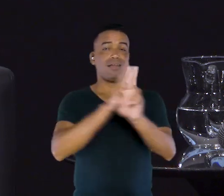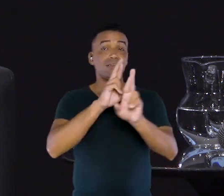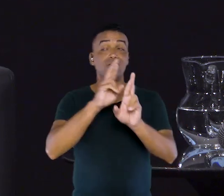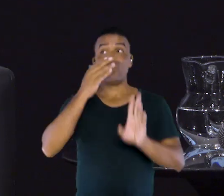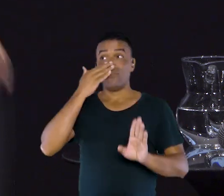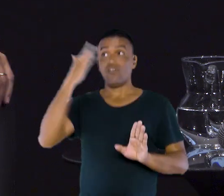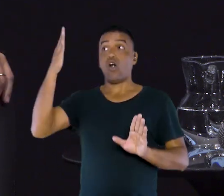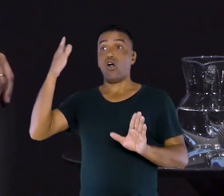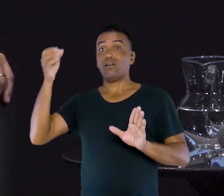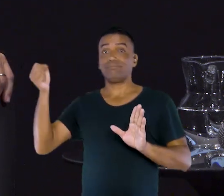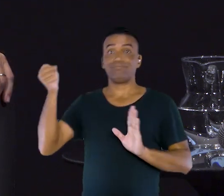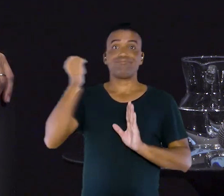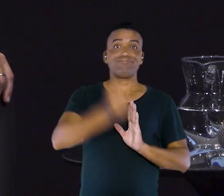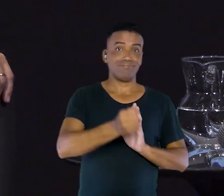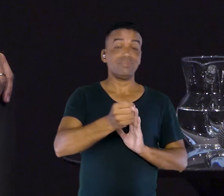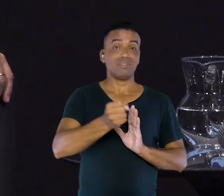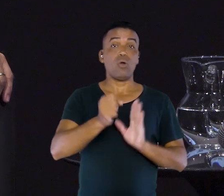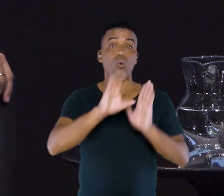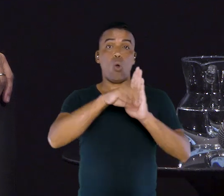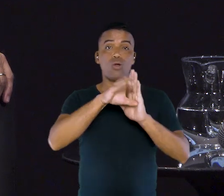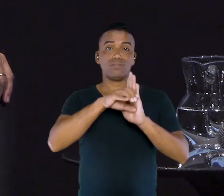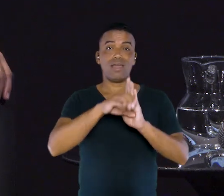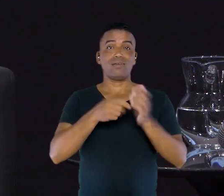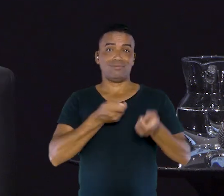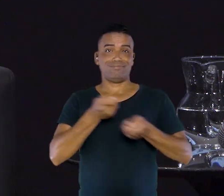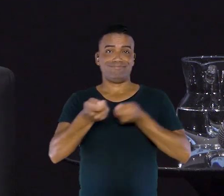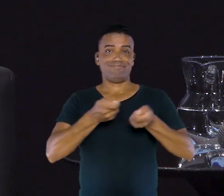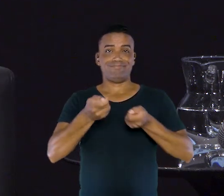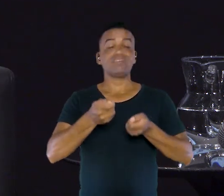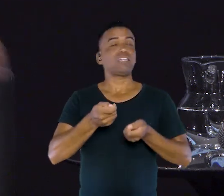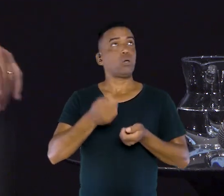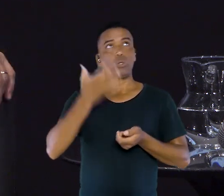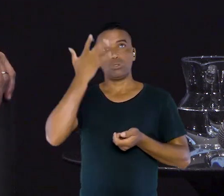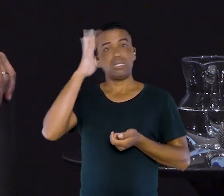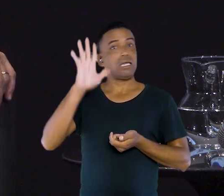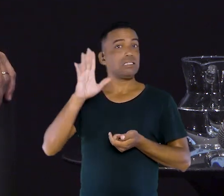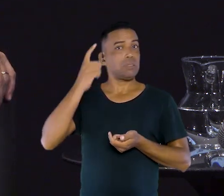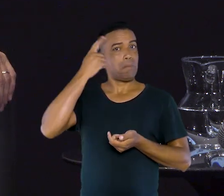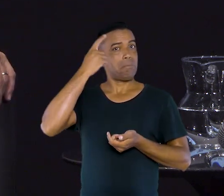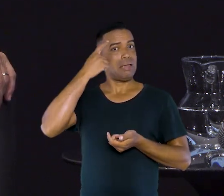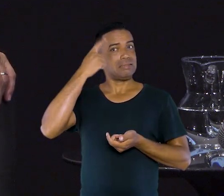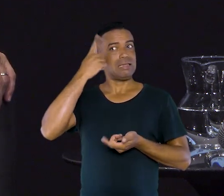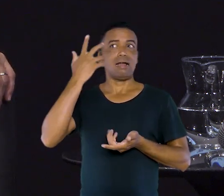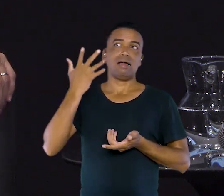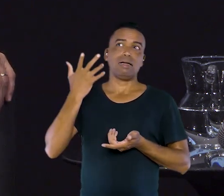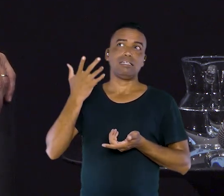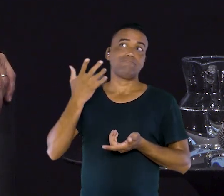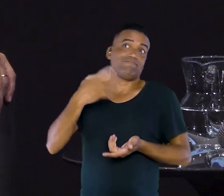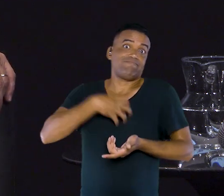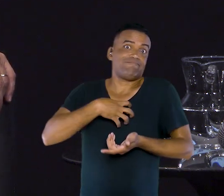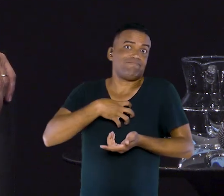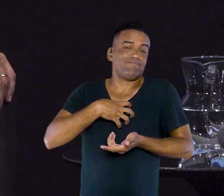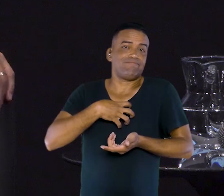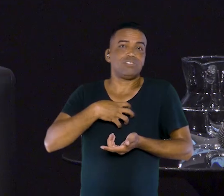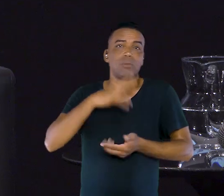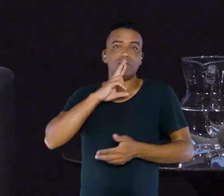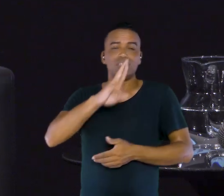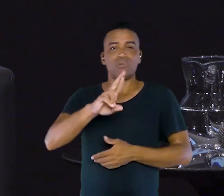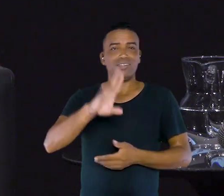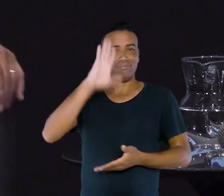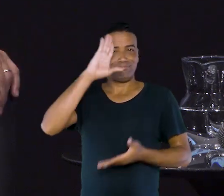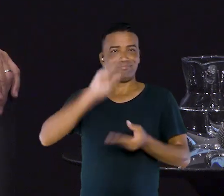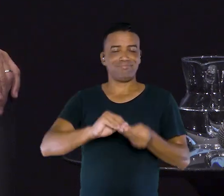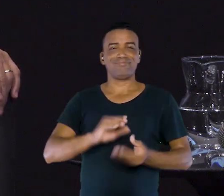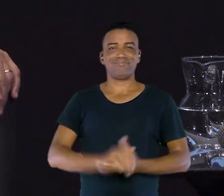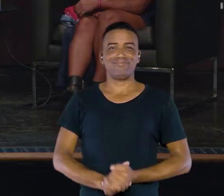uma coisa de fora, como é o conceito de domesticação. Não sei se funciona assim, mas é uma maneira de pensar uma alternativa para isso, né? Só para te